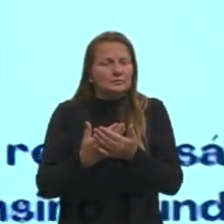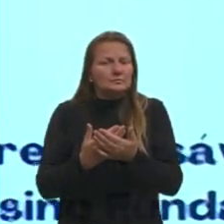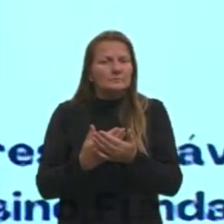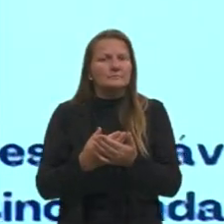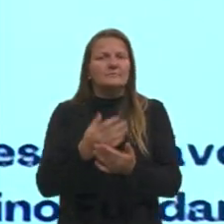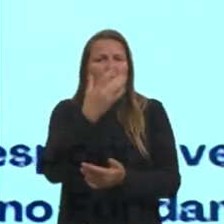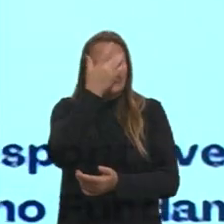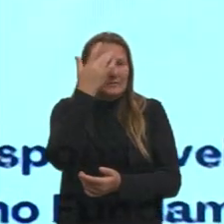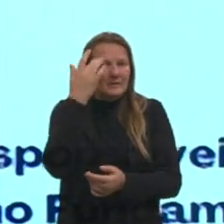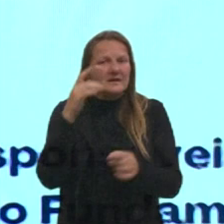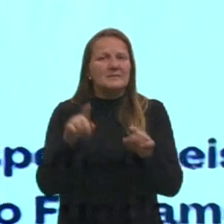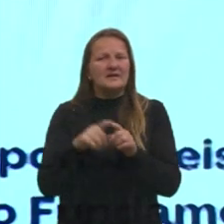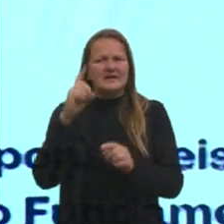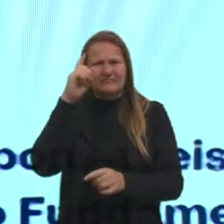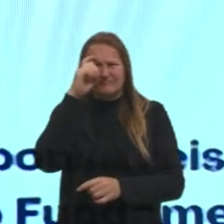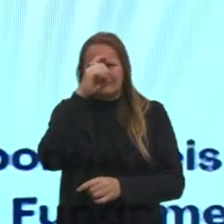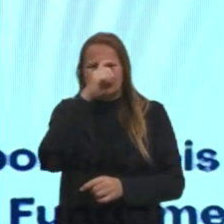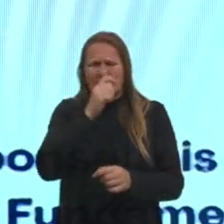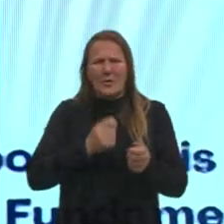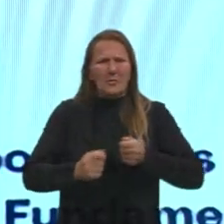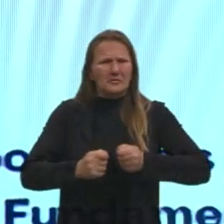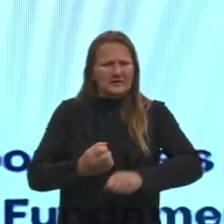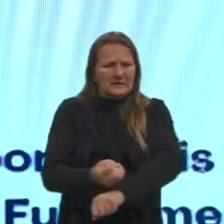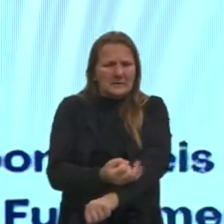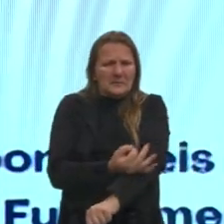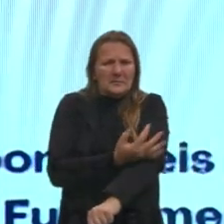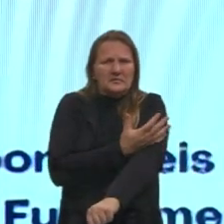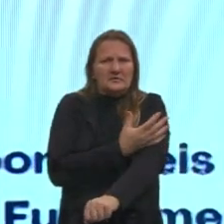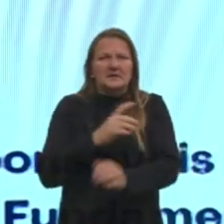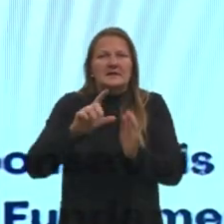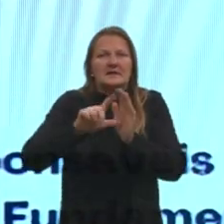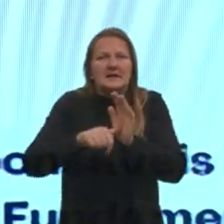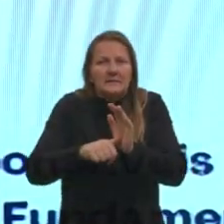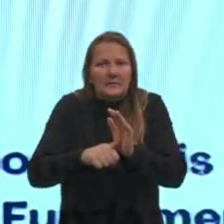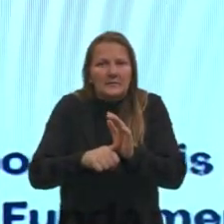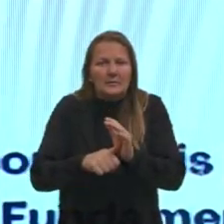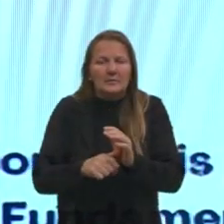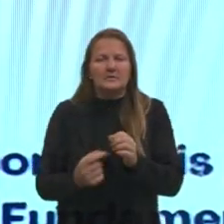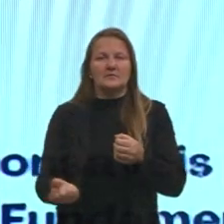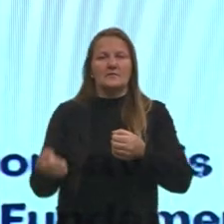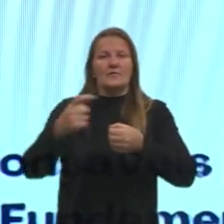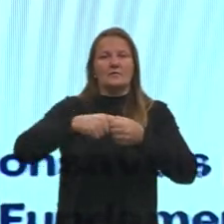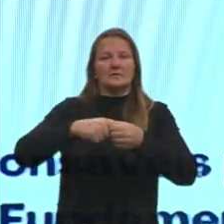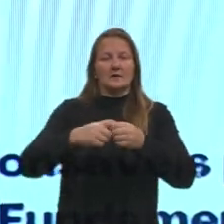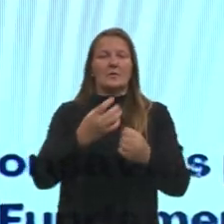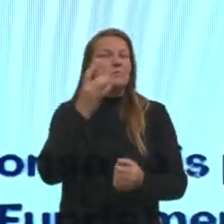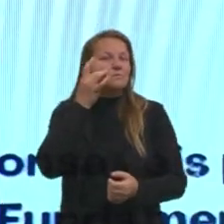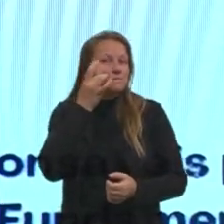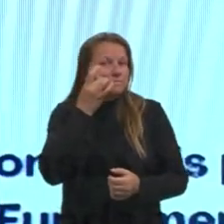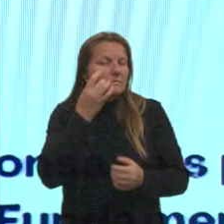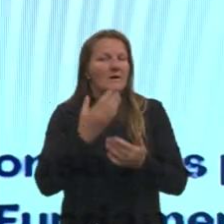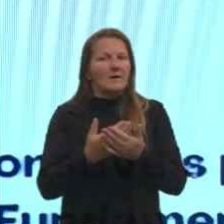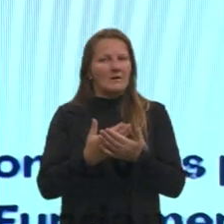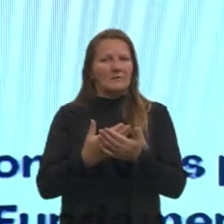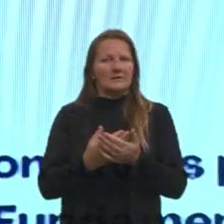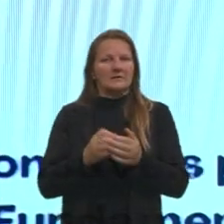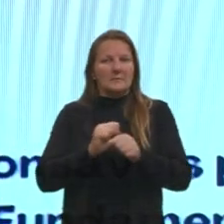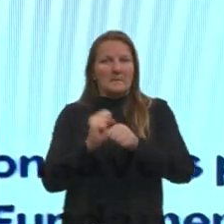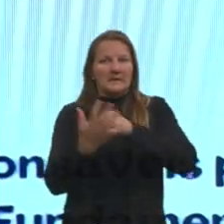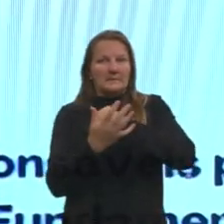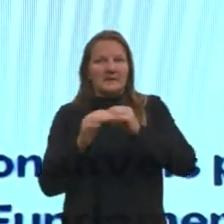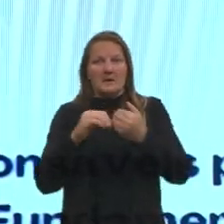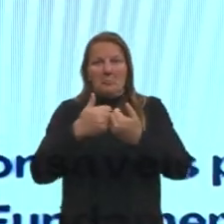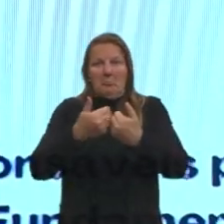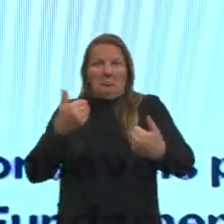dificuldade em controlar as emoções após o retorno as aulas presenciais esse contexto né